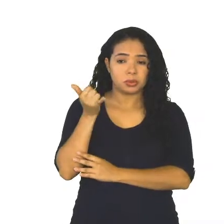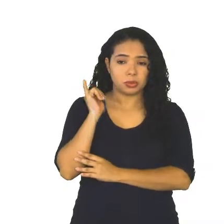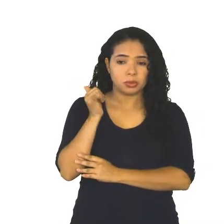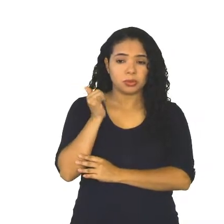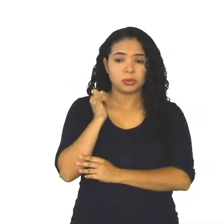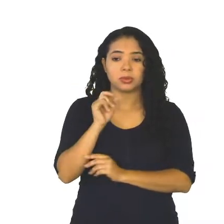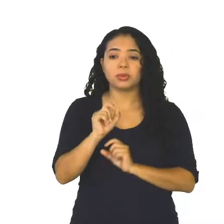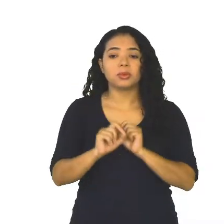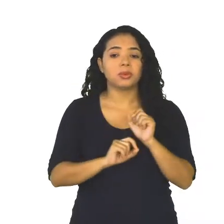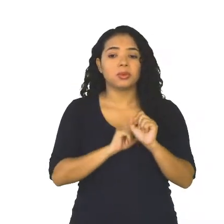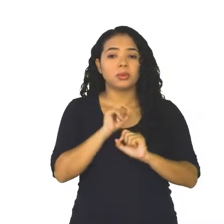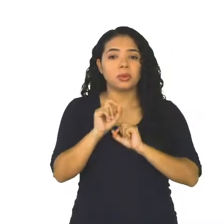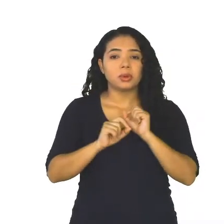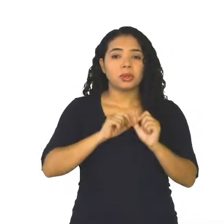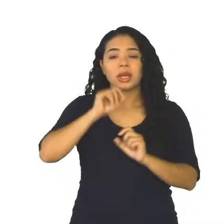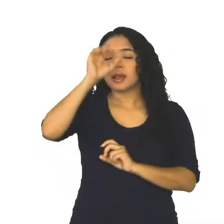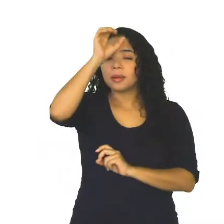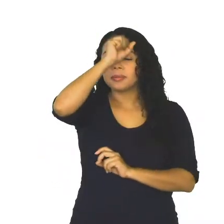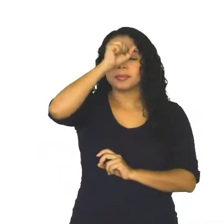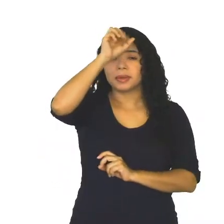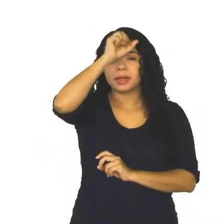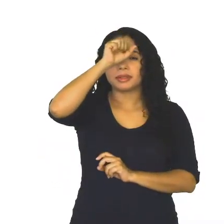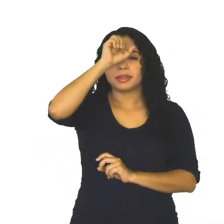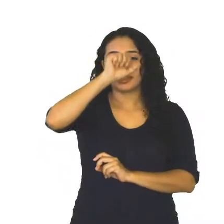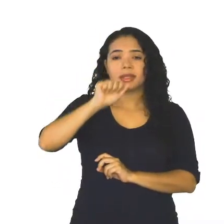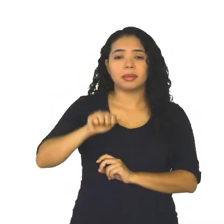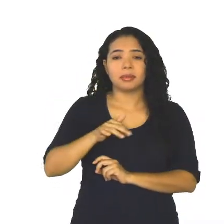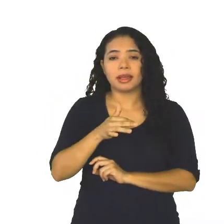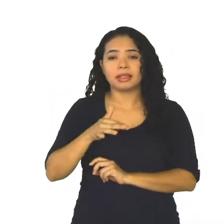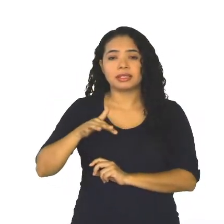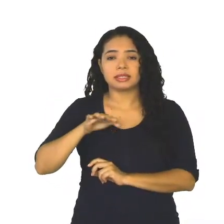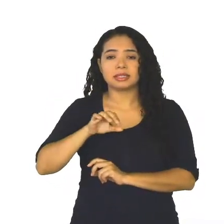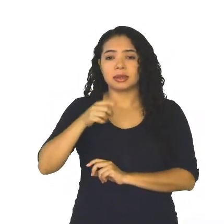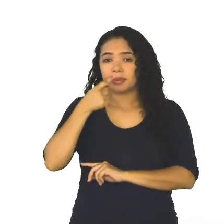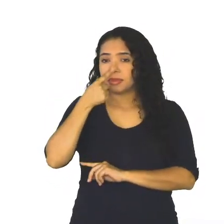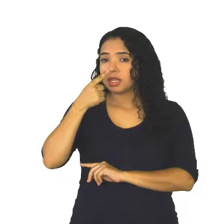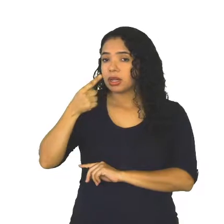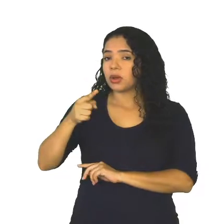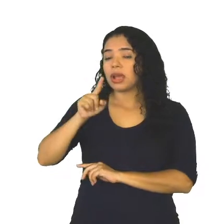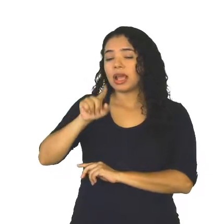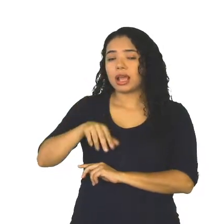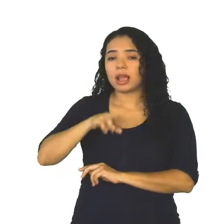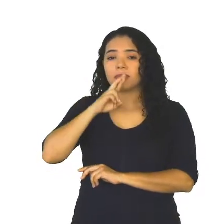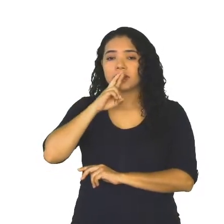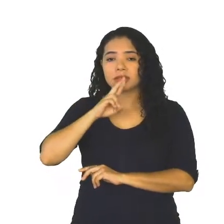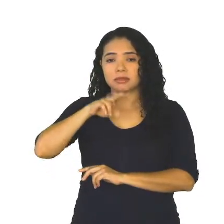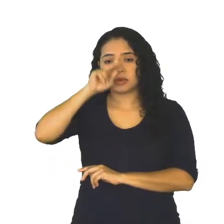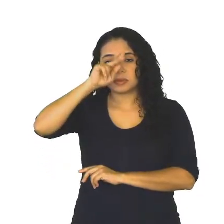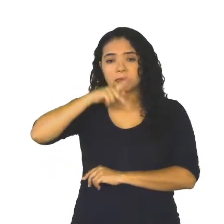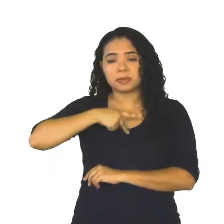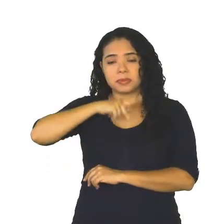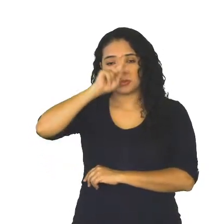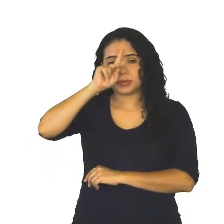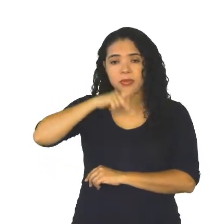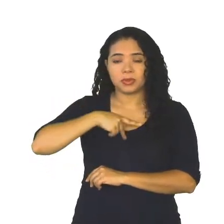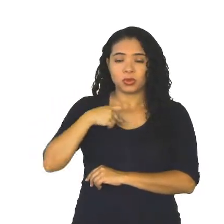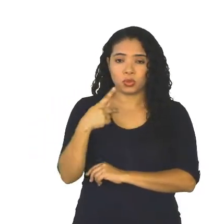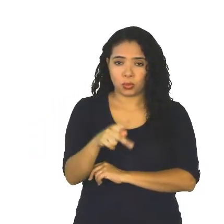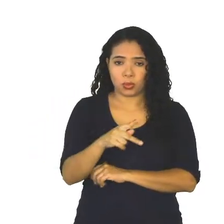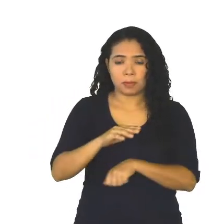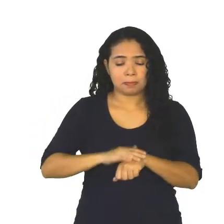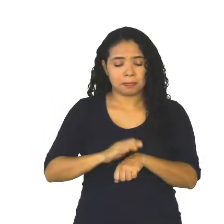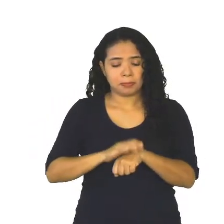que aprendemos com as ações de Pinóquio? Essa é uma resposta pessoal. Você não vai